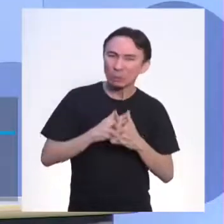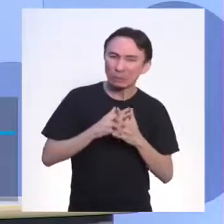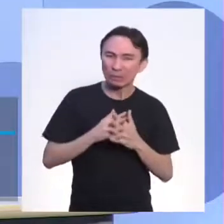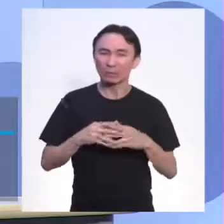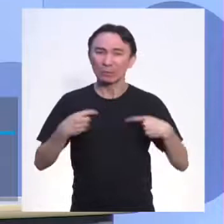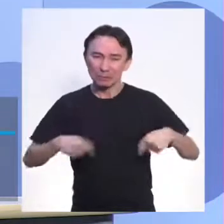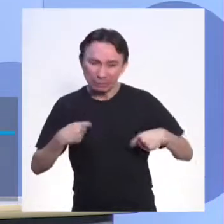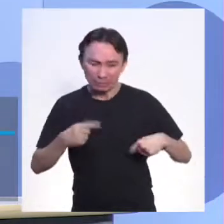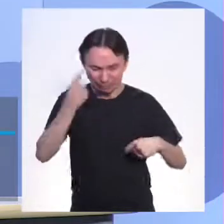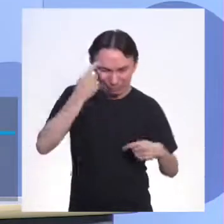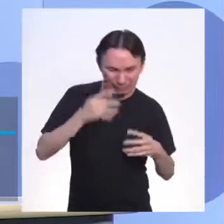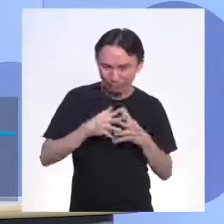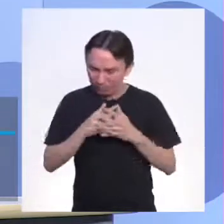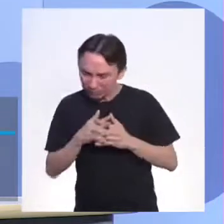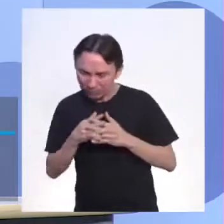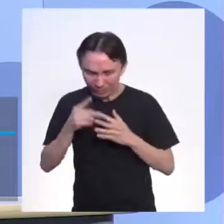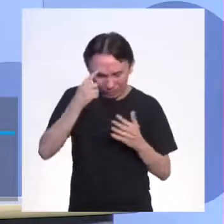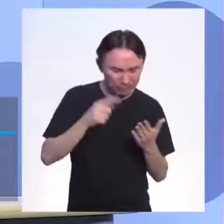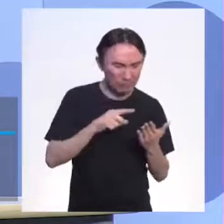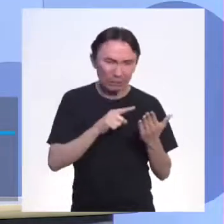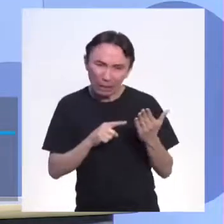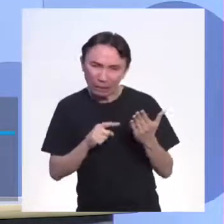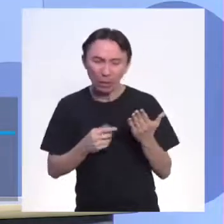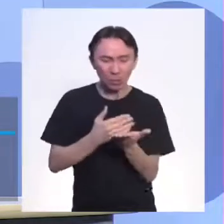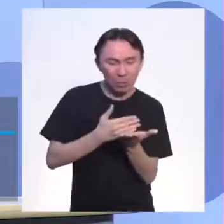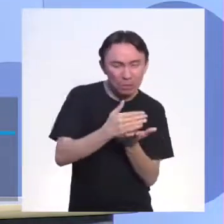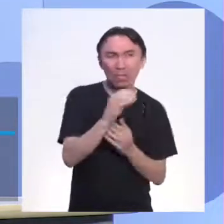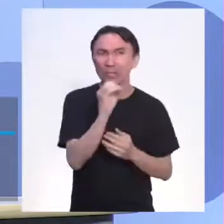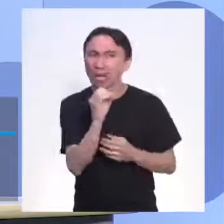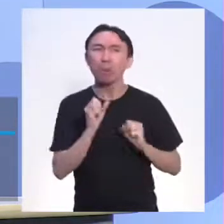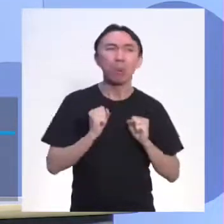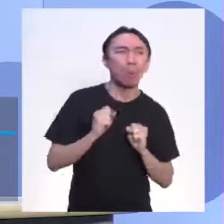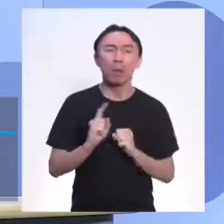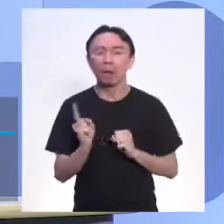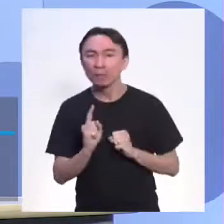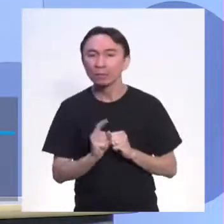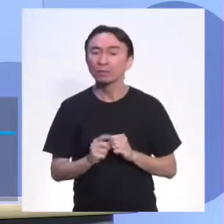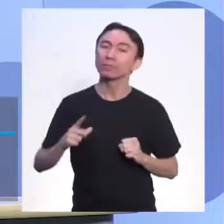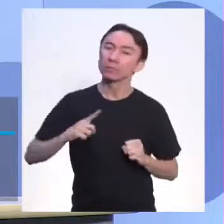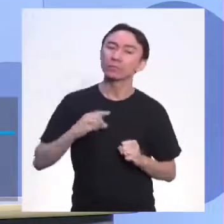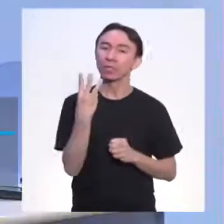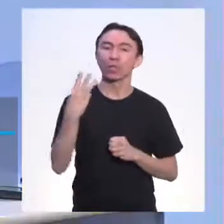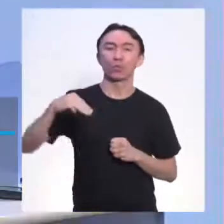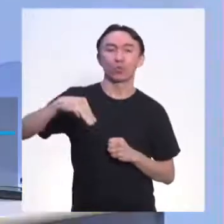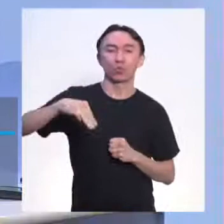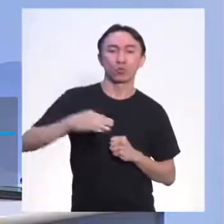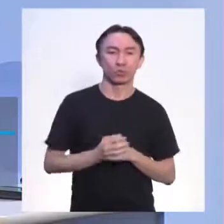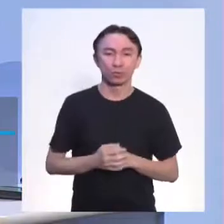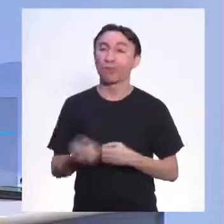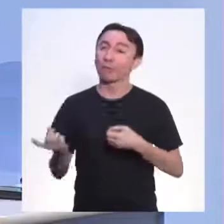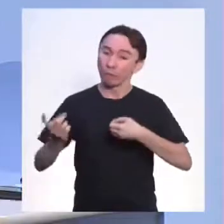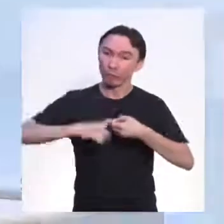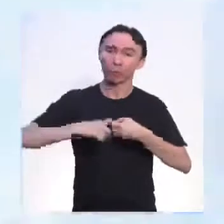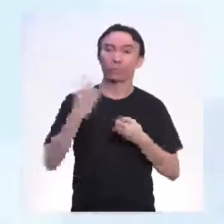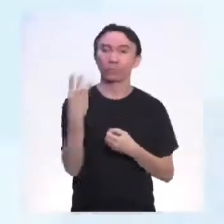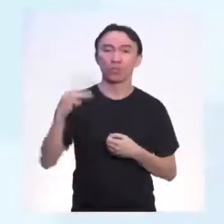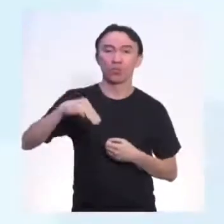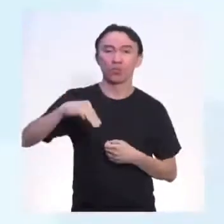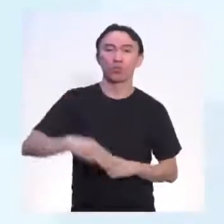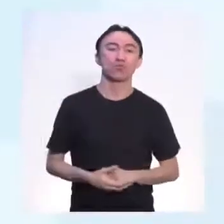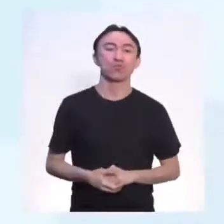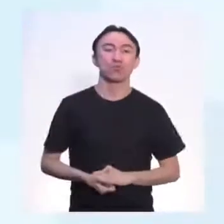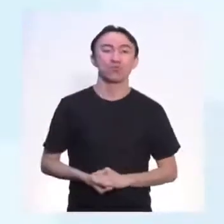pensar no par, no ímpar, pode ou não começar com 0, tudo que você falou aí. Então, eles terão 3 minutos. Então, voltamos em 3